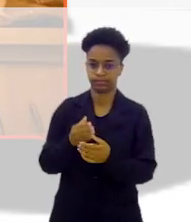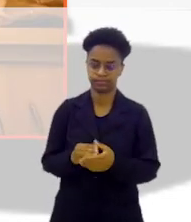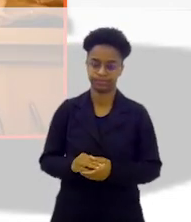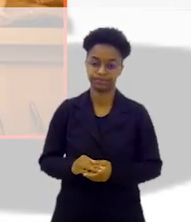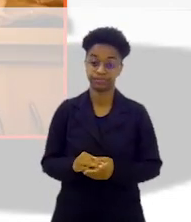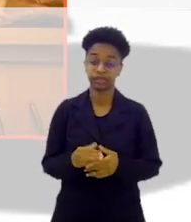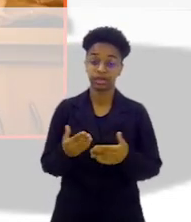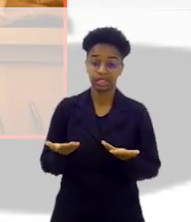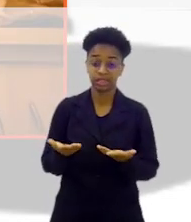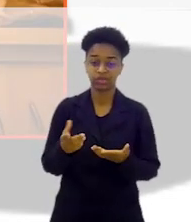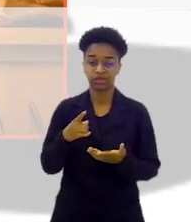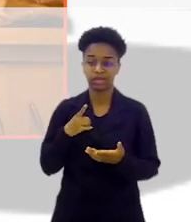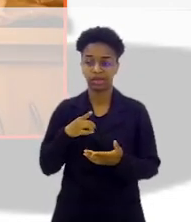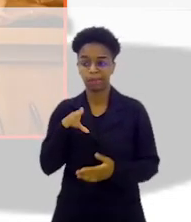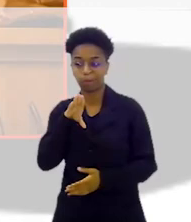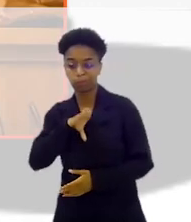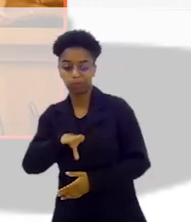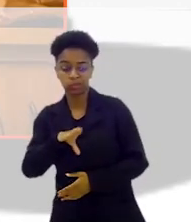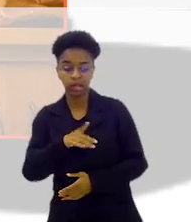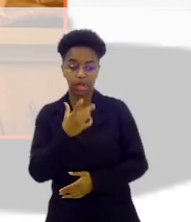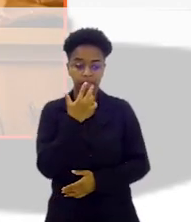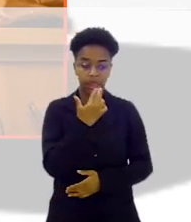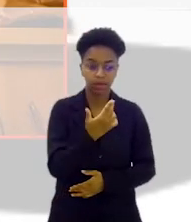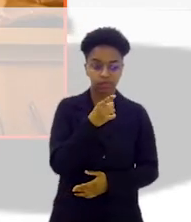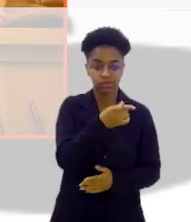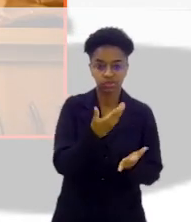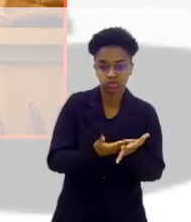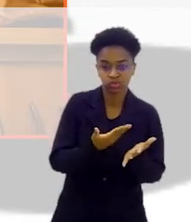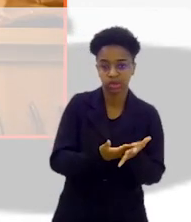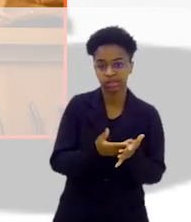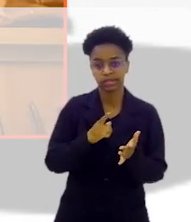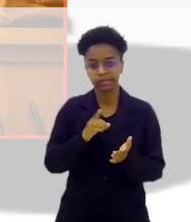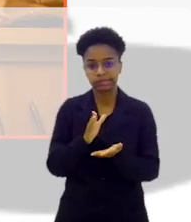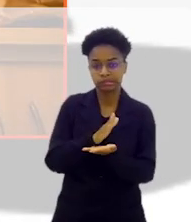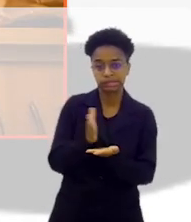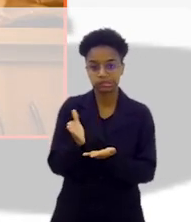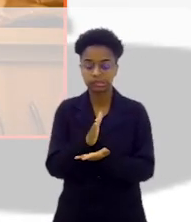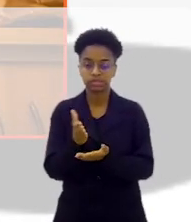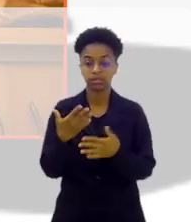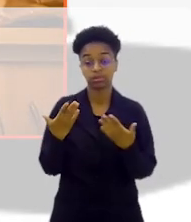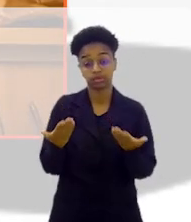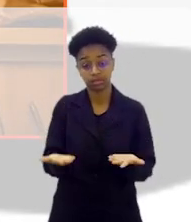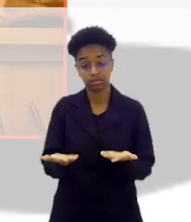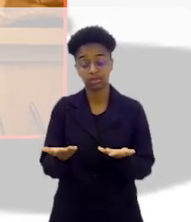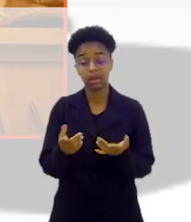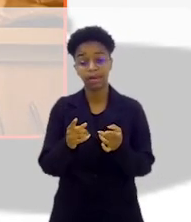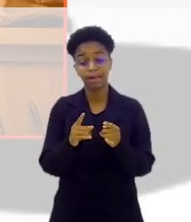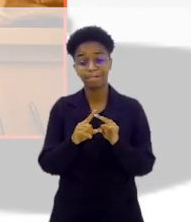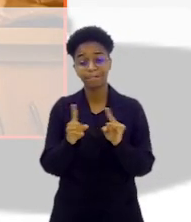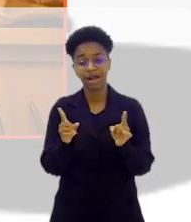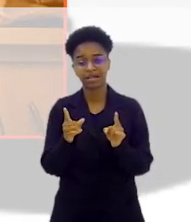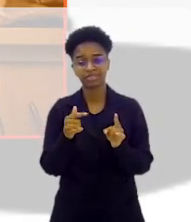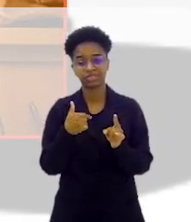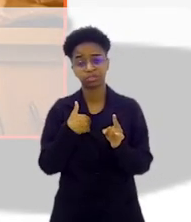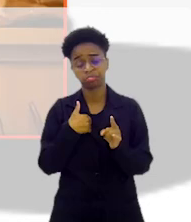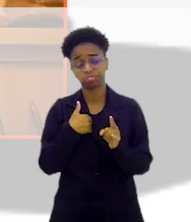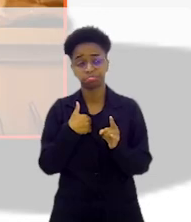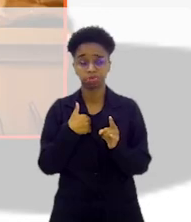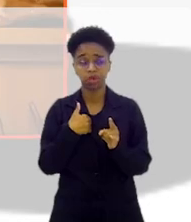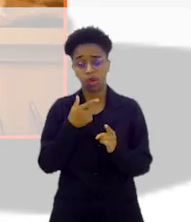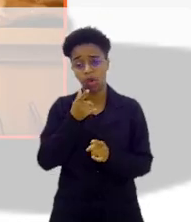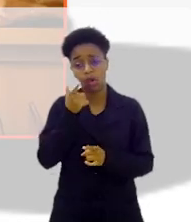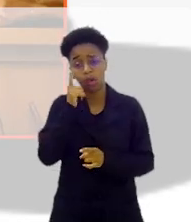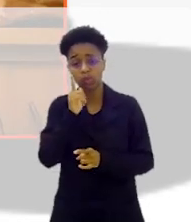sua ambivalência entre português e a língua escolhida que você está falando. Mas eu,